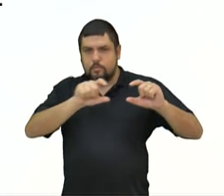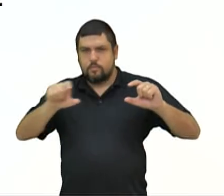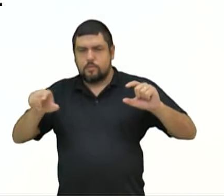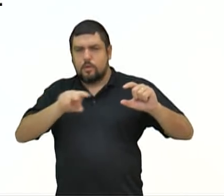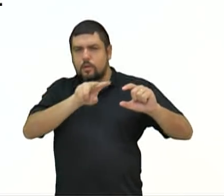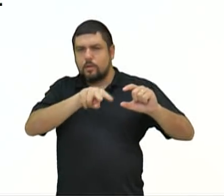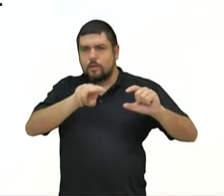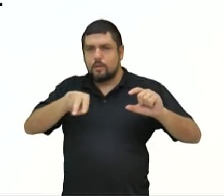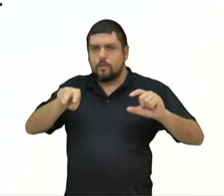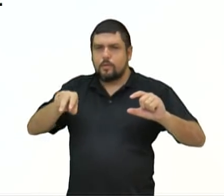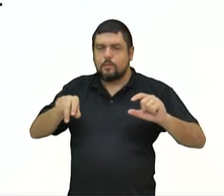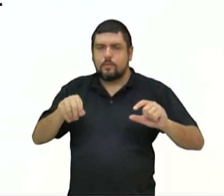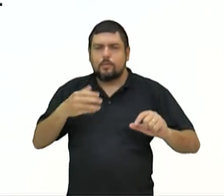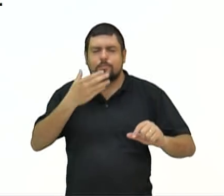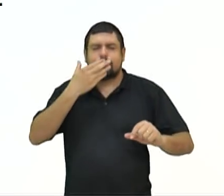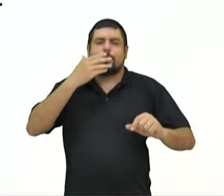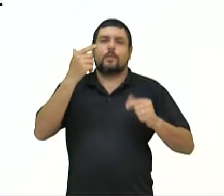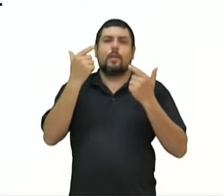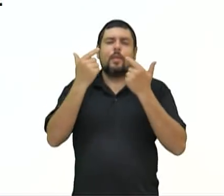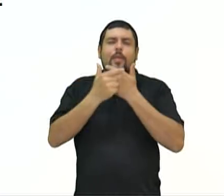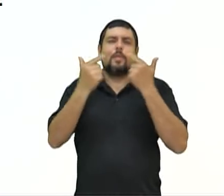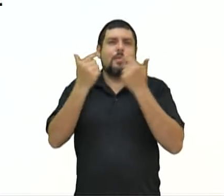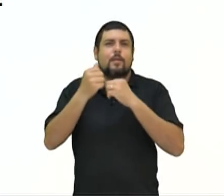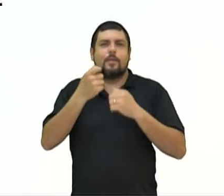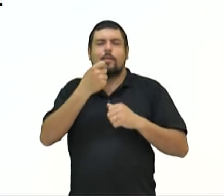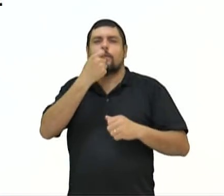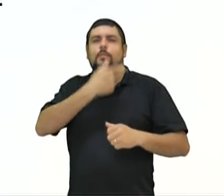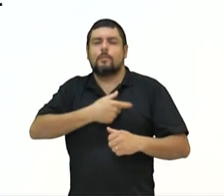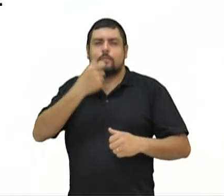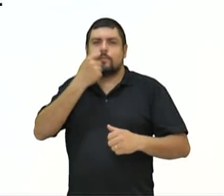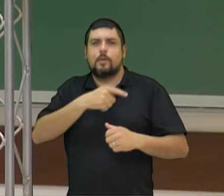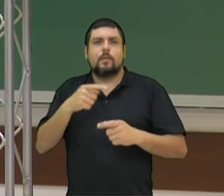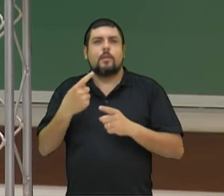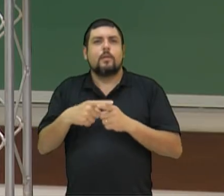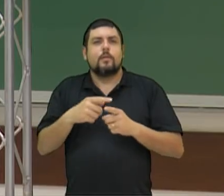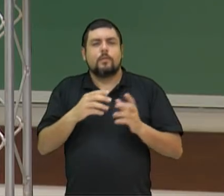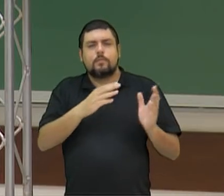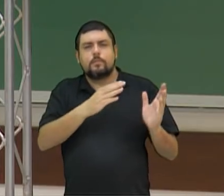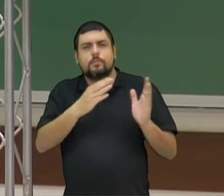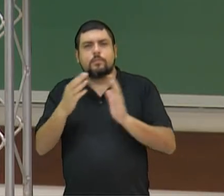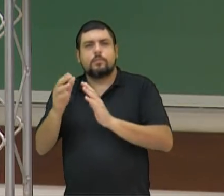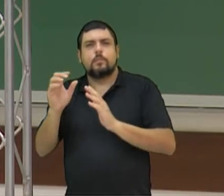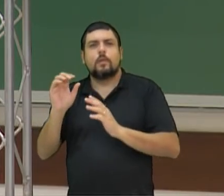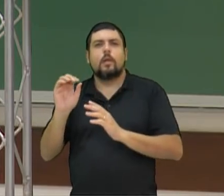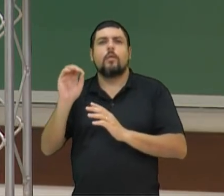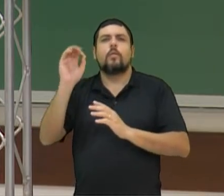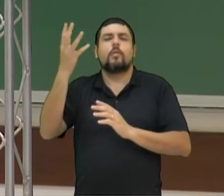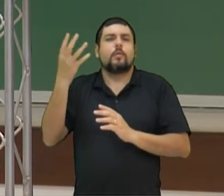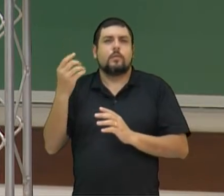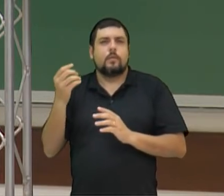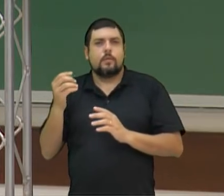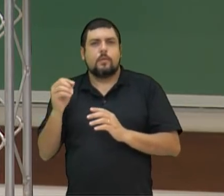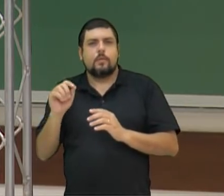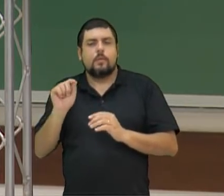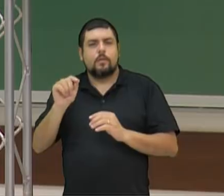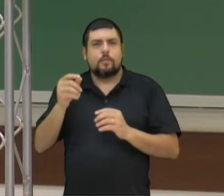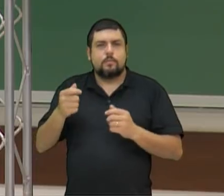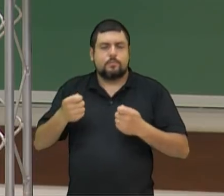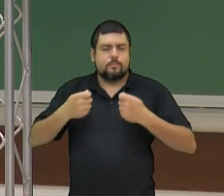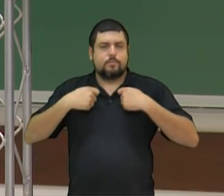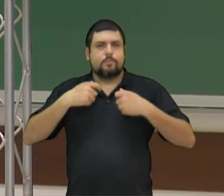efeito de humor, né, o riso, de alguma forma, mediante uma situação irônica, alguma situação que promova o